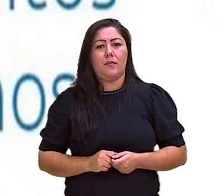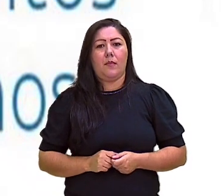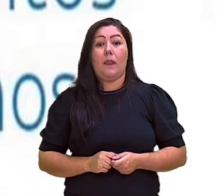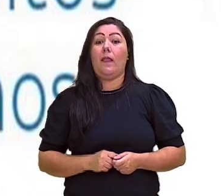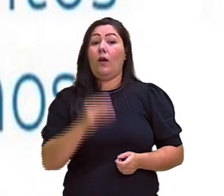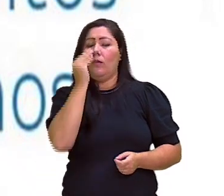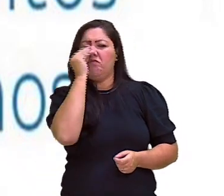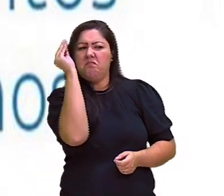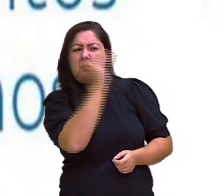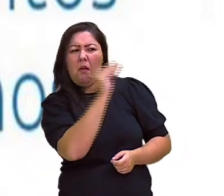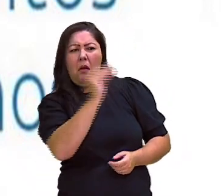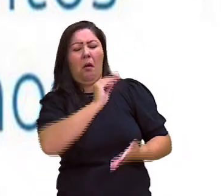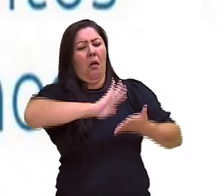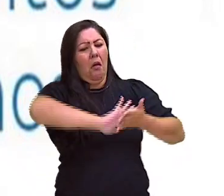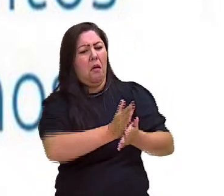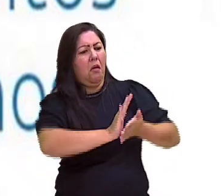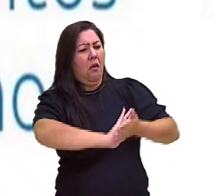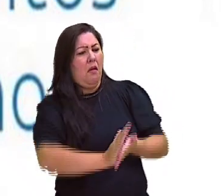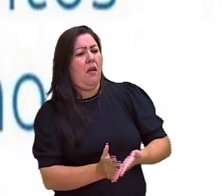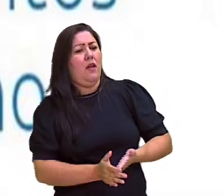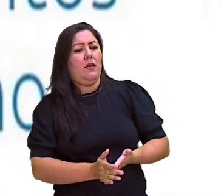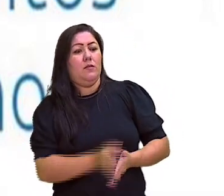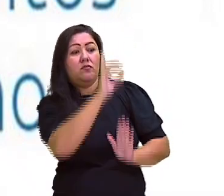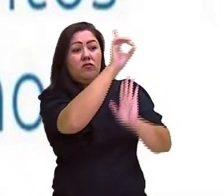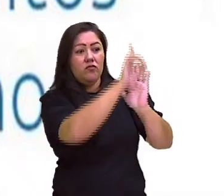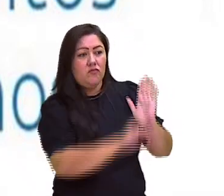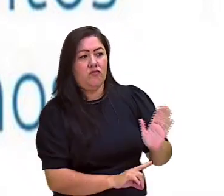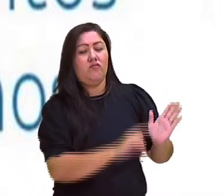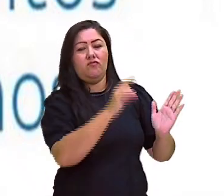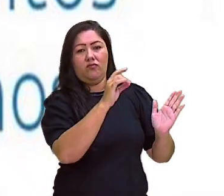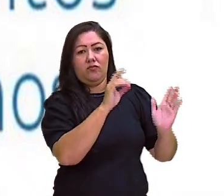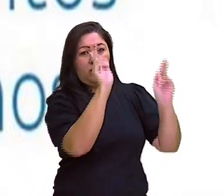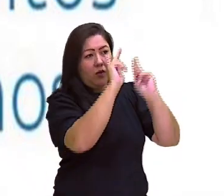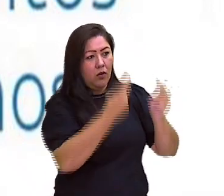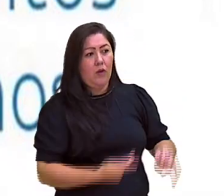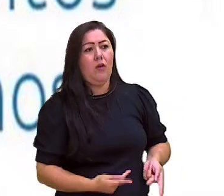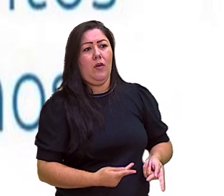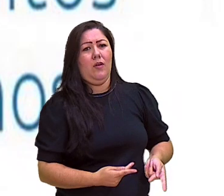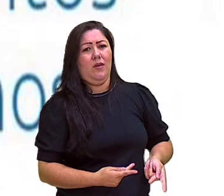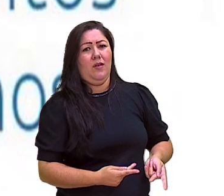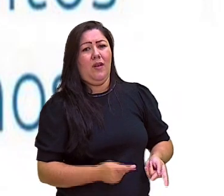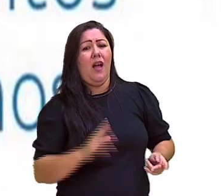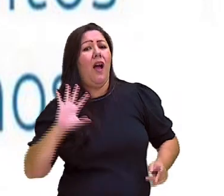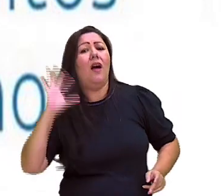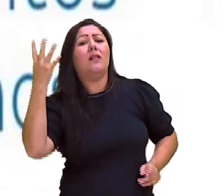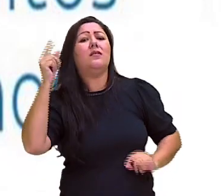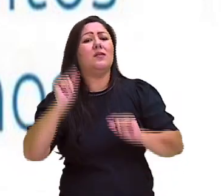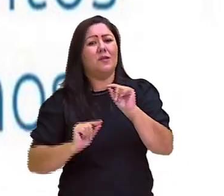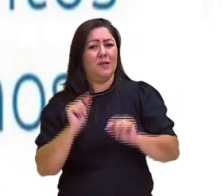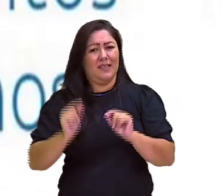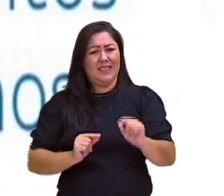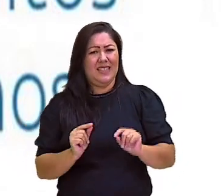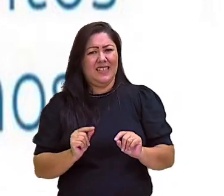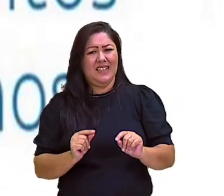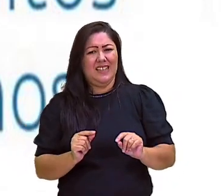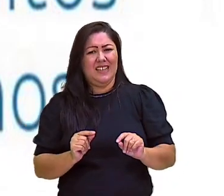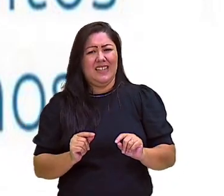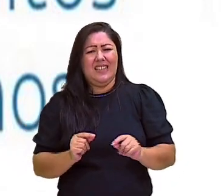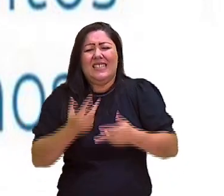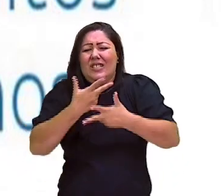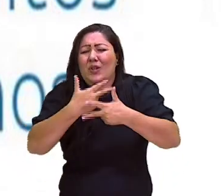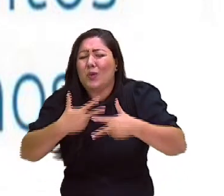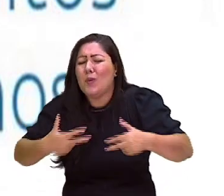o desrespeito pelos direitos humanos resultaram em atos bárbaros no